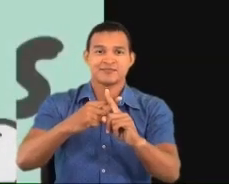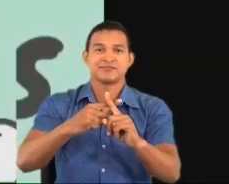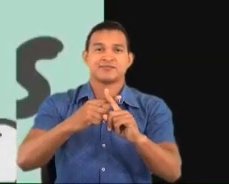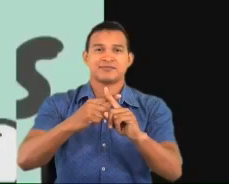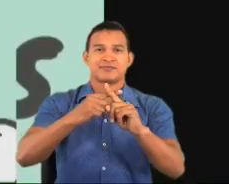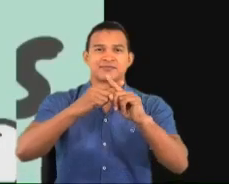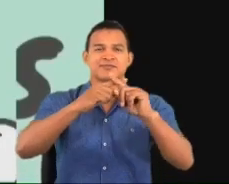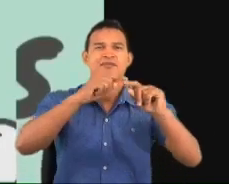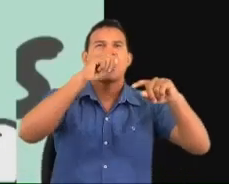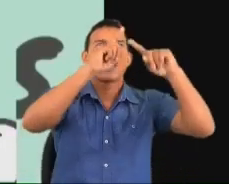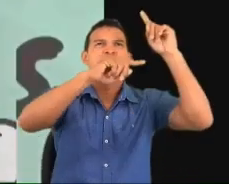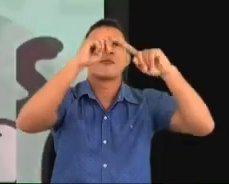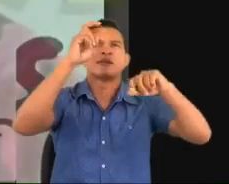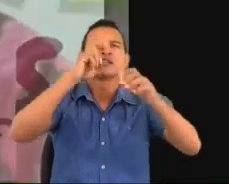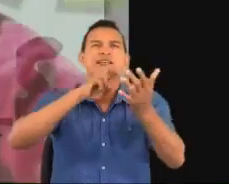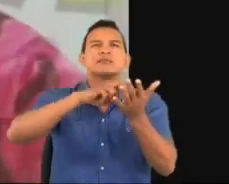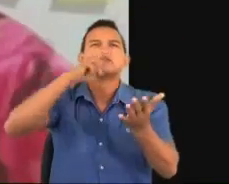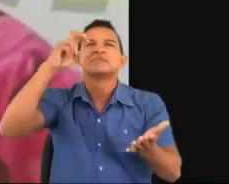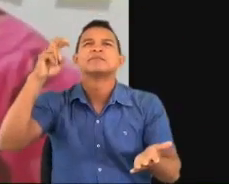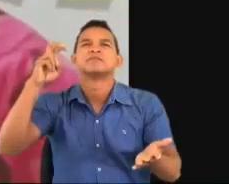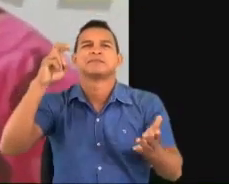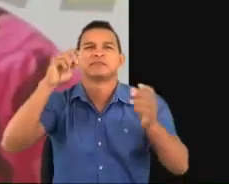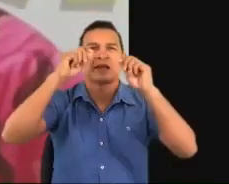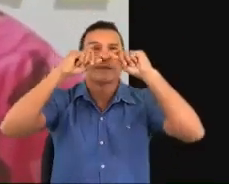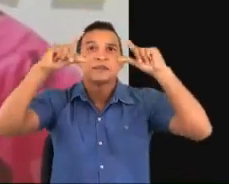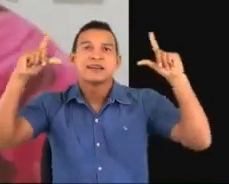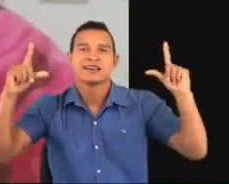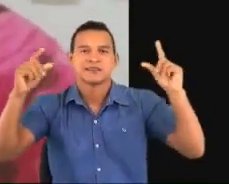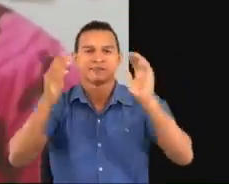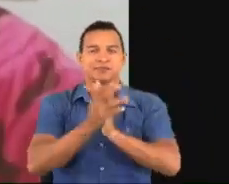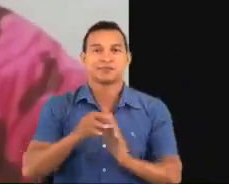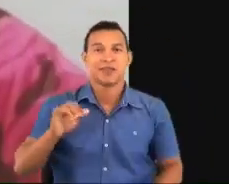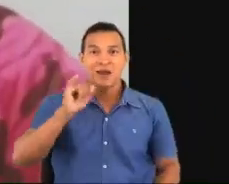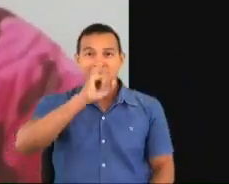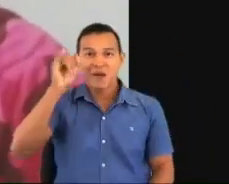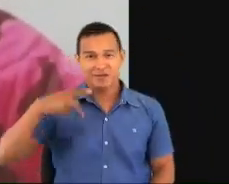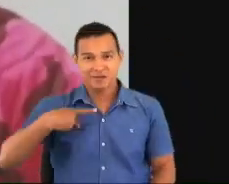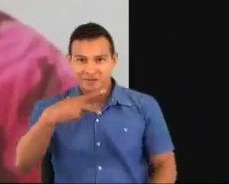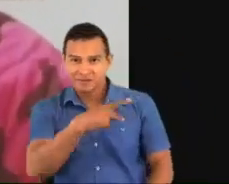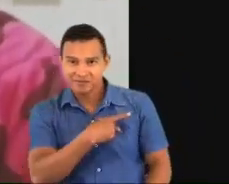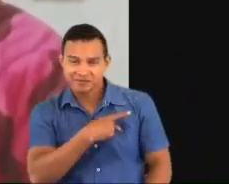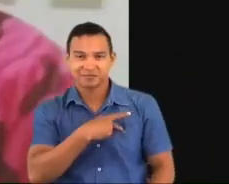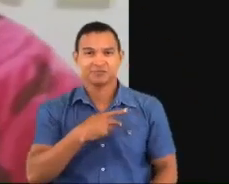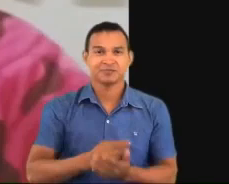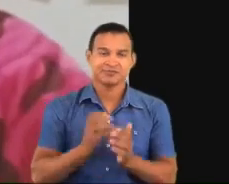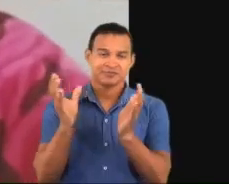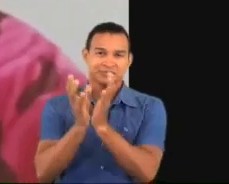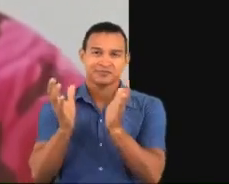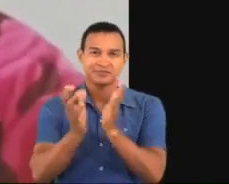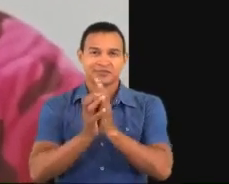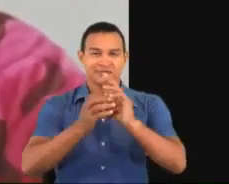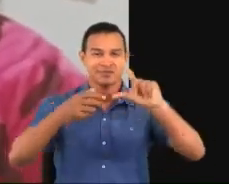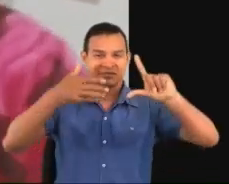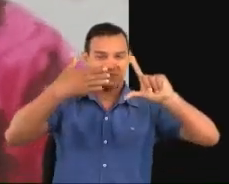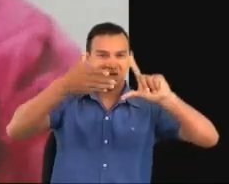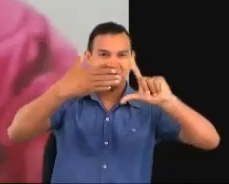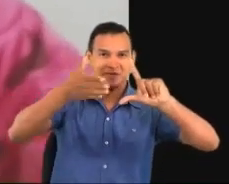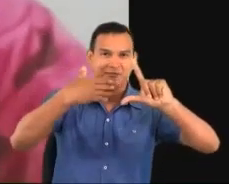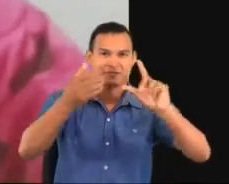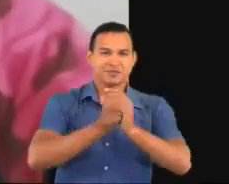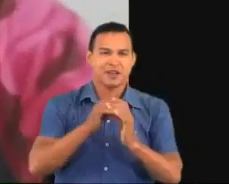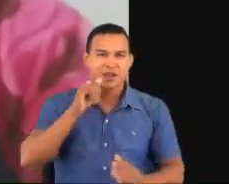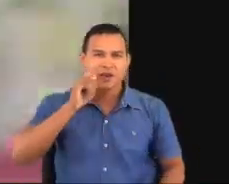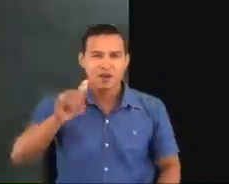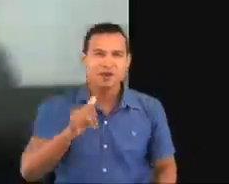estrela da manhã é o meu ser. Oi, pastor, aqui é a galera do Nova Life e nós queremos te dizer algumas coisas. Vem